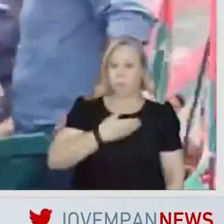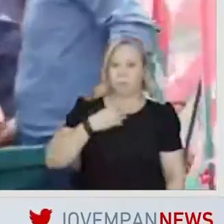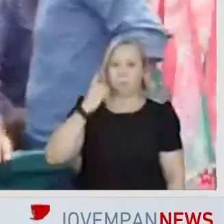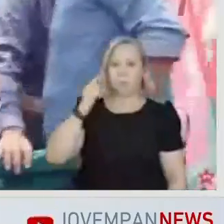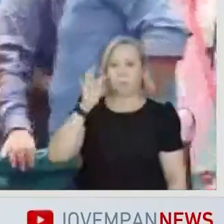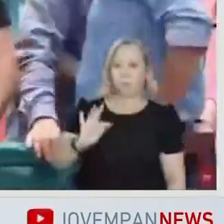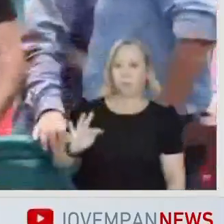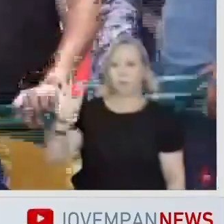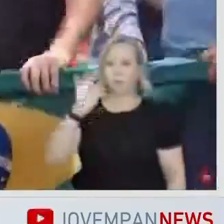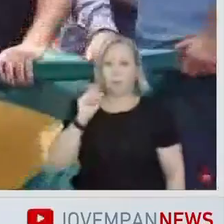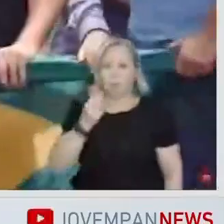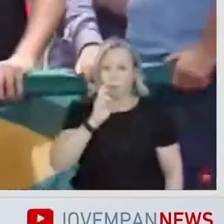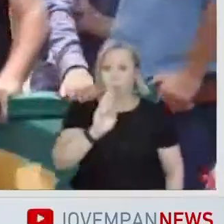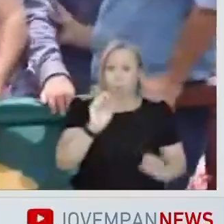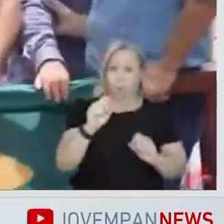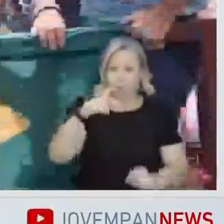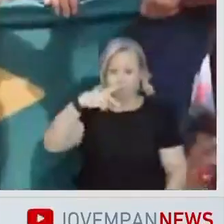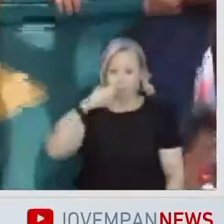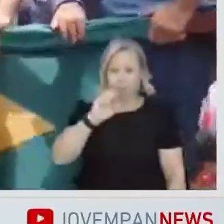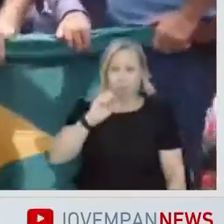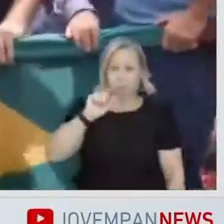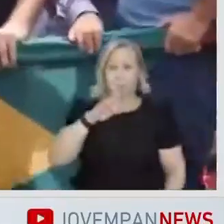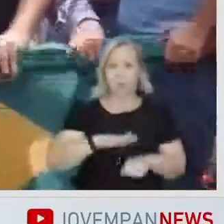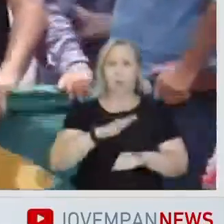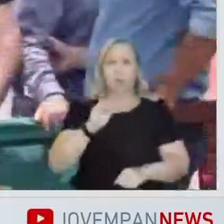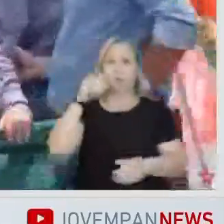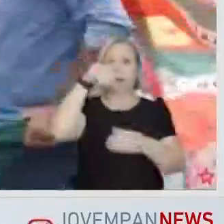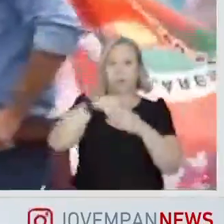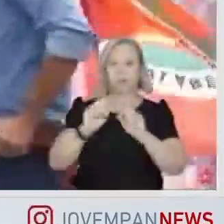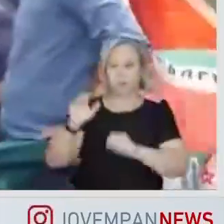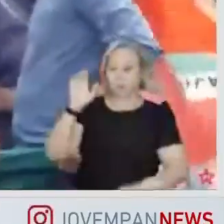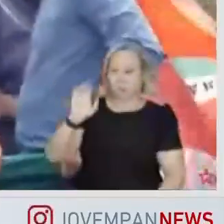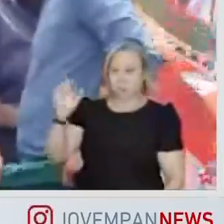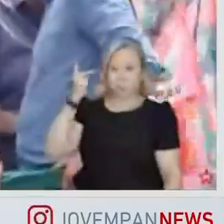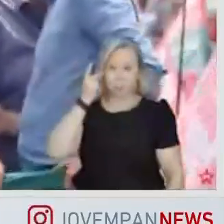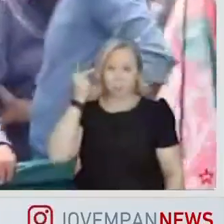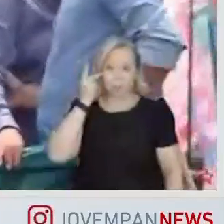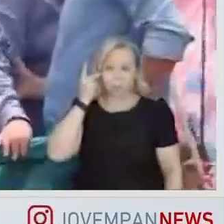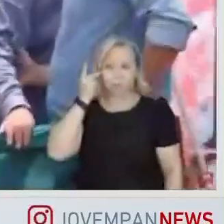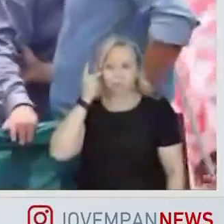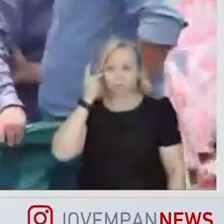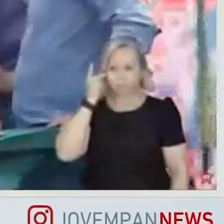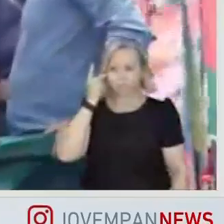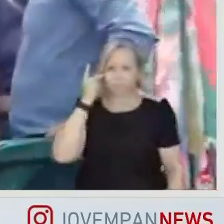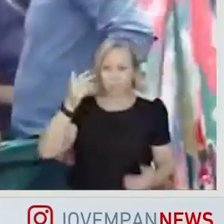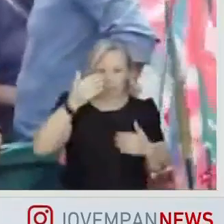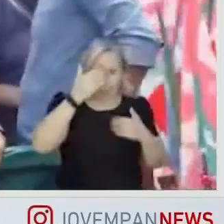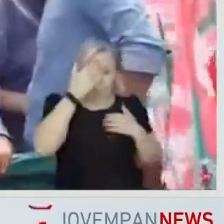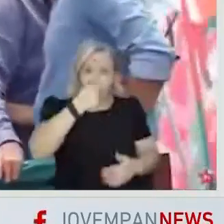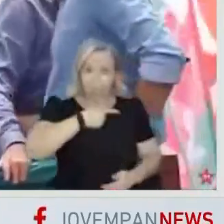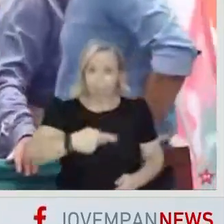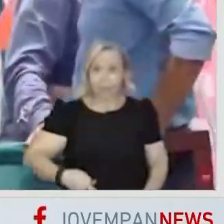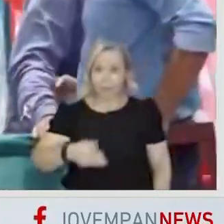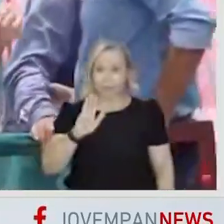se coloca os nomes ali que vão coordenar as lideranças políticas, partidárias, e o Boulos, ele é uma figura importante dentro